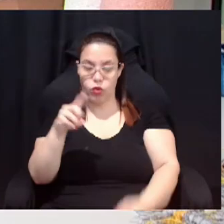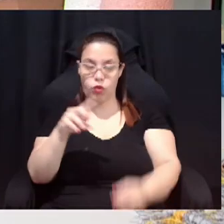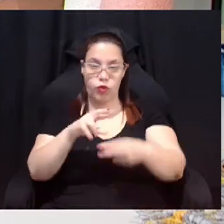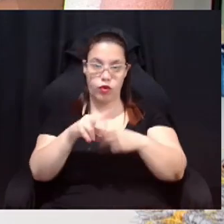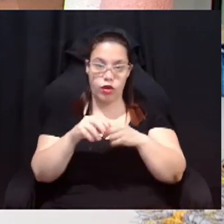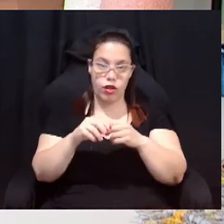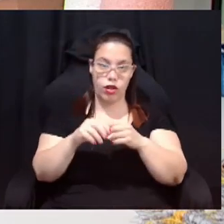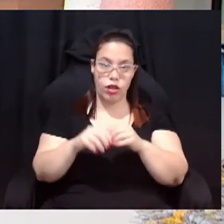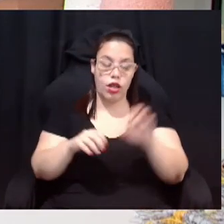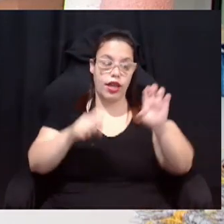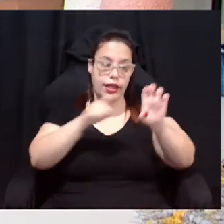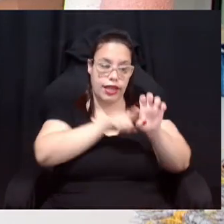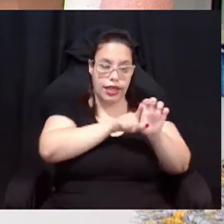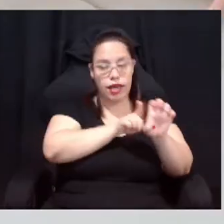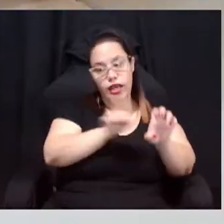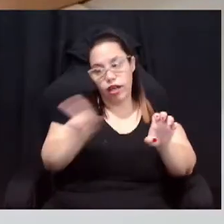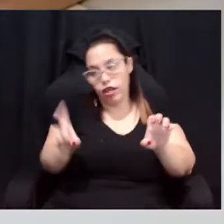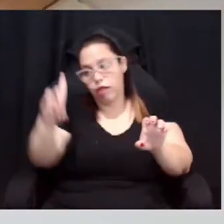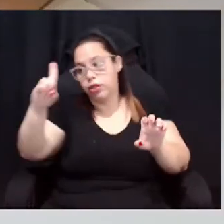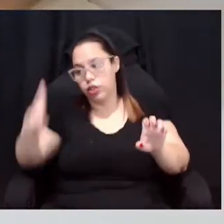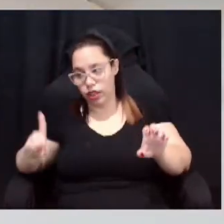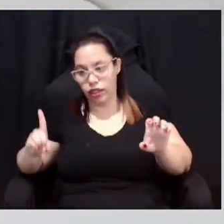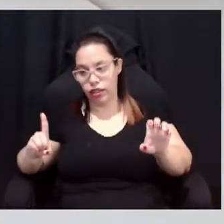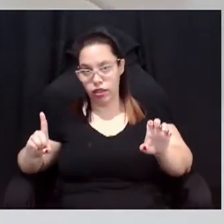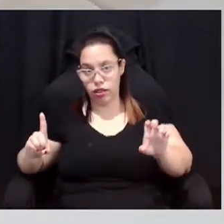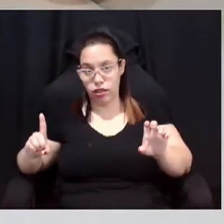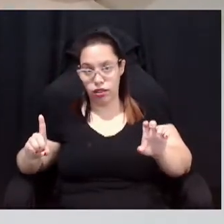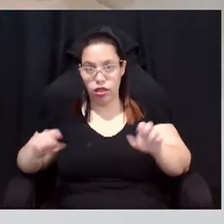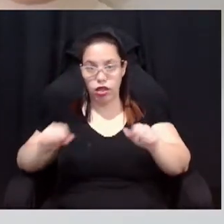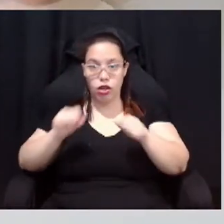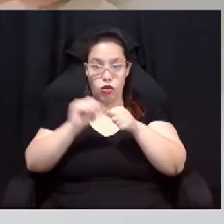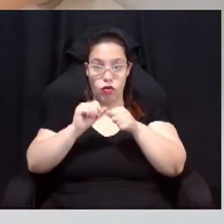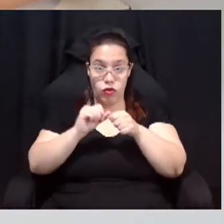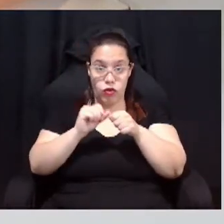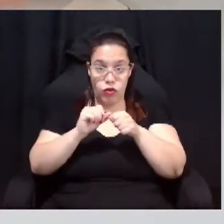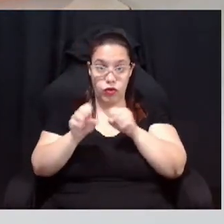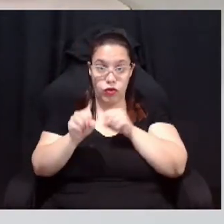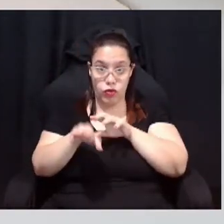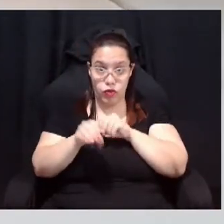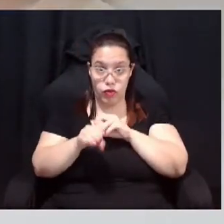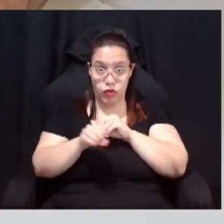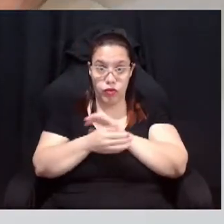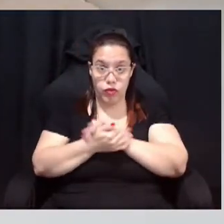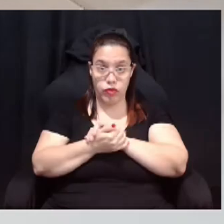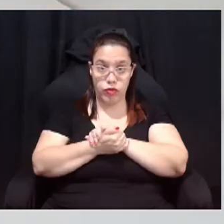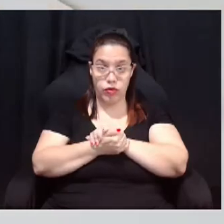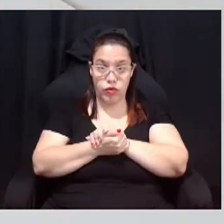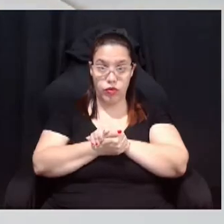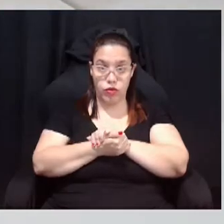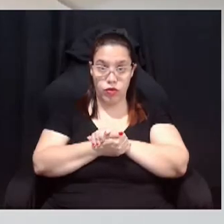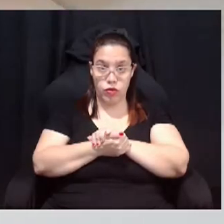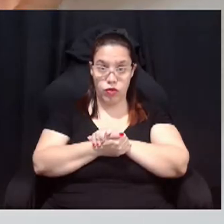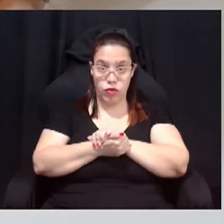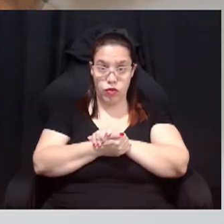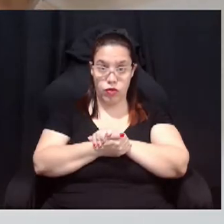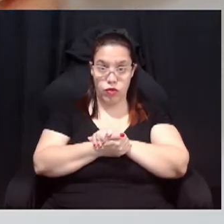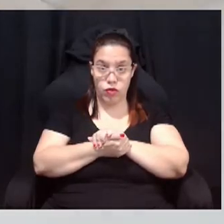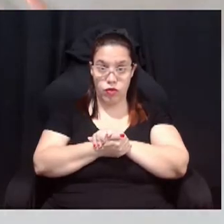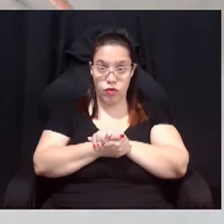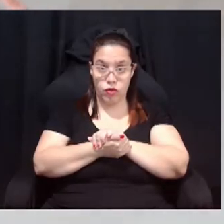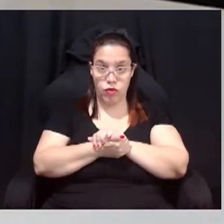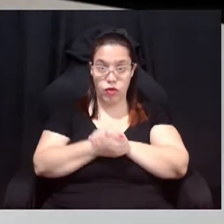para a direita. E eu faço assim, eu ensino para as participantes dos grupos